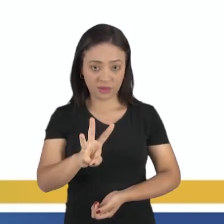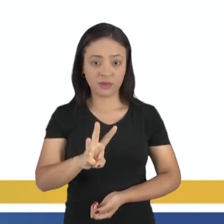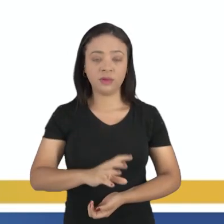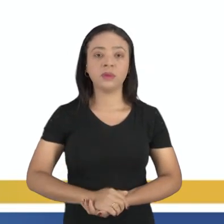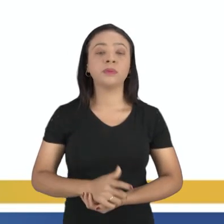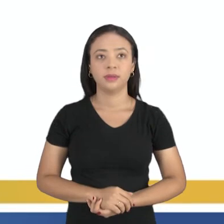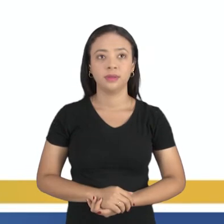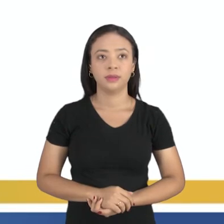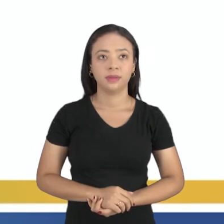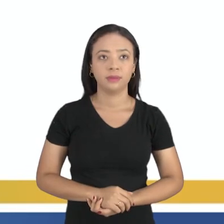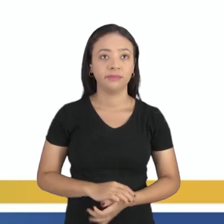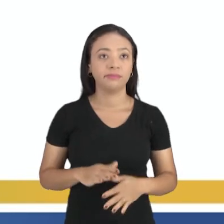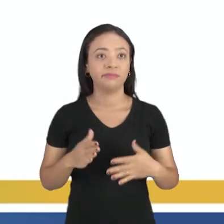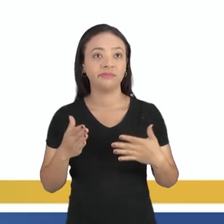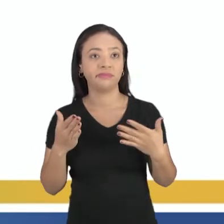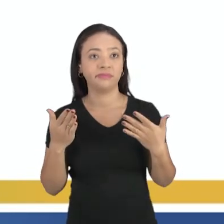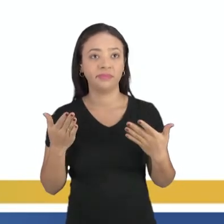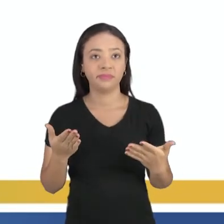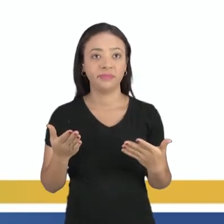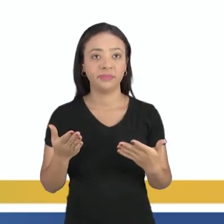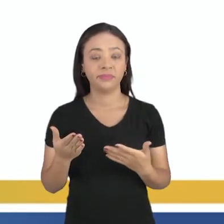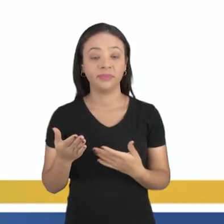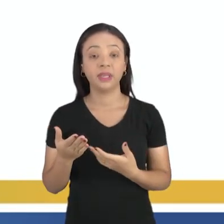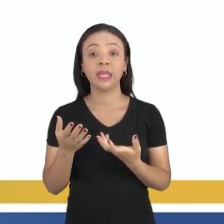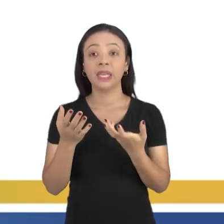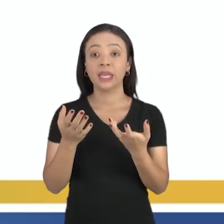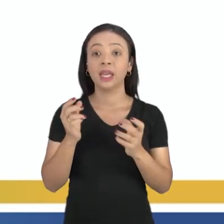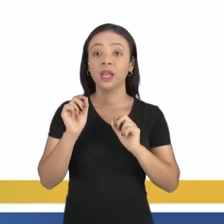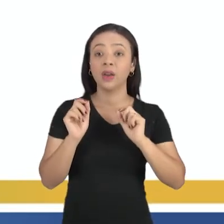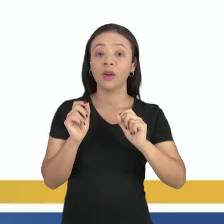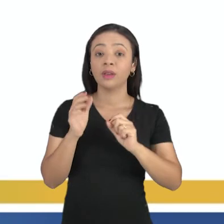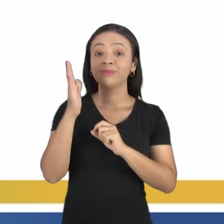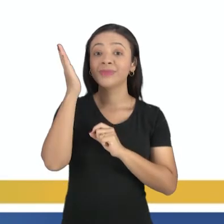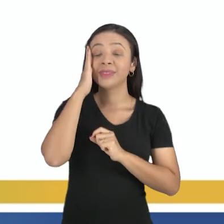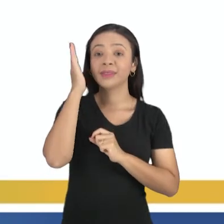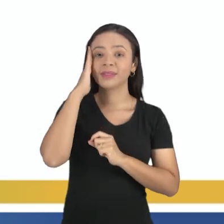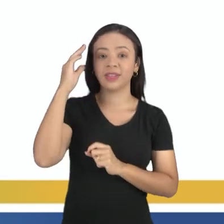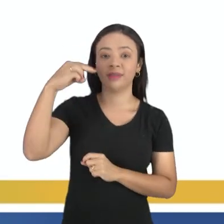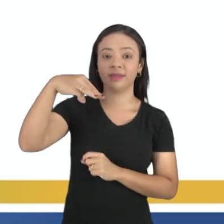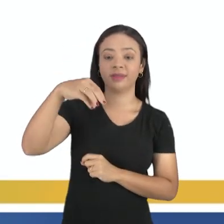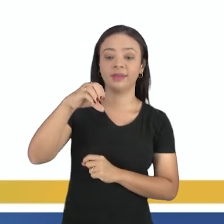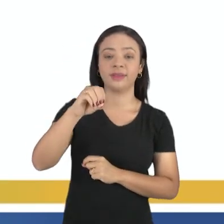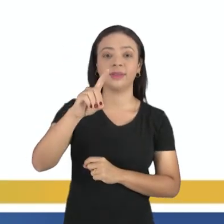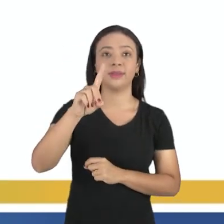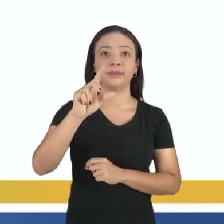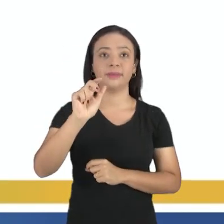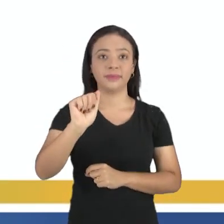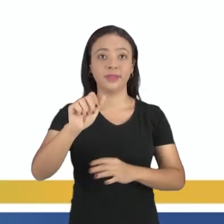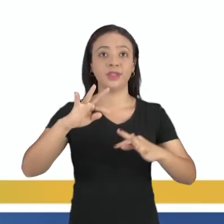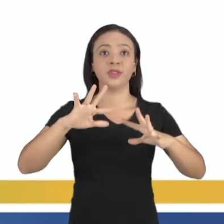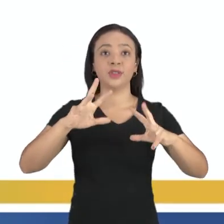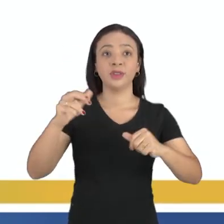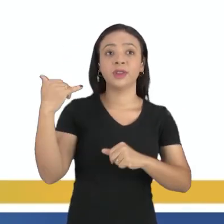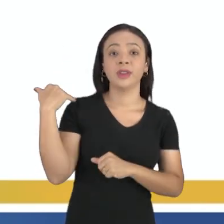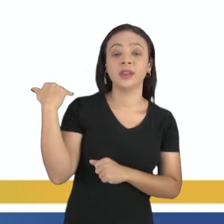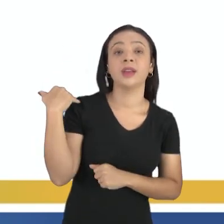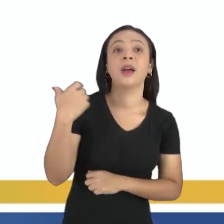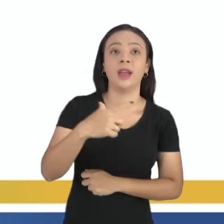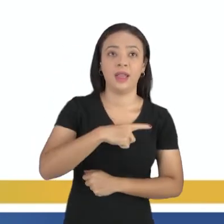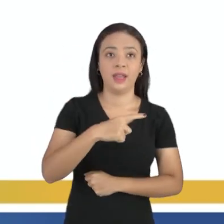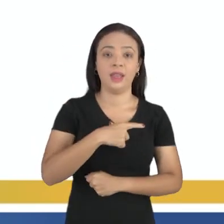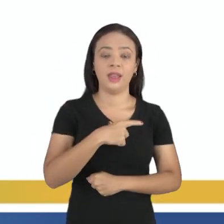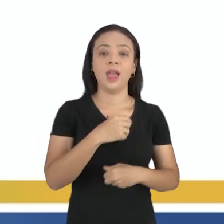23 novamente. Então, ele estava interessado, né, na moda das idades de todas as pessoas que estavam no